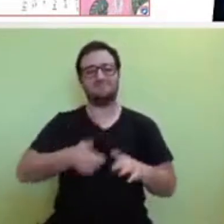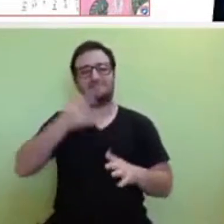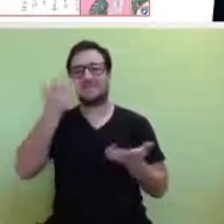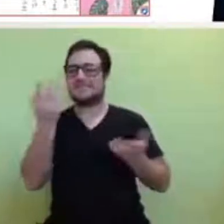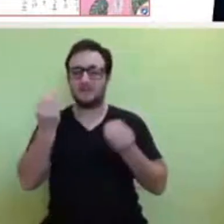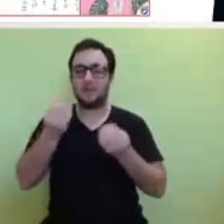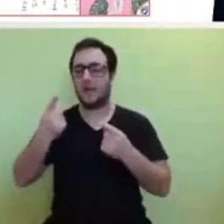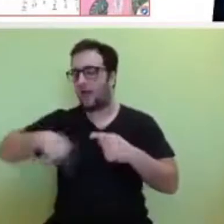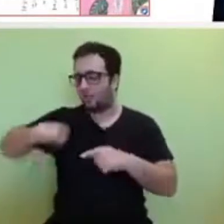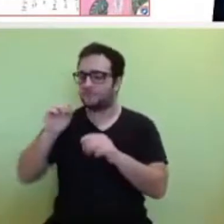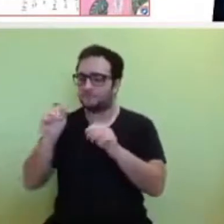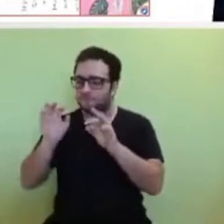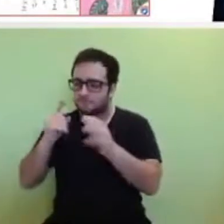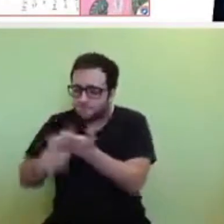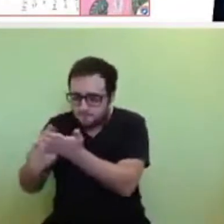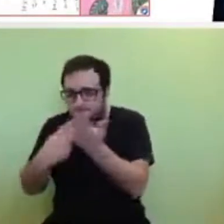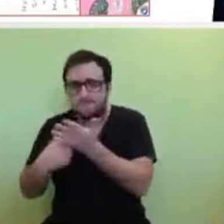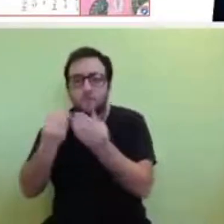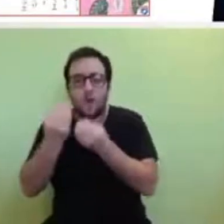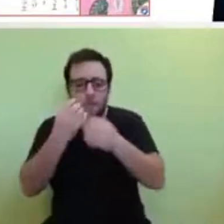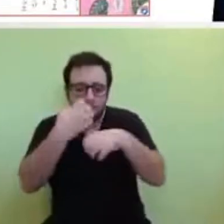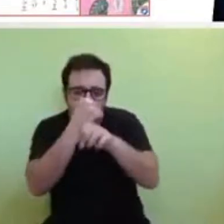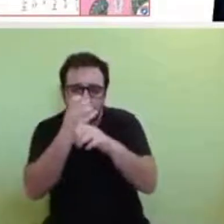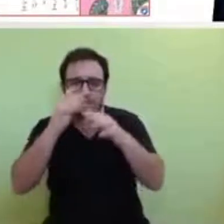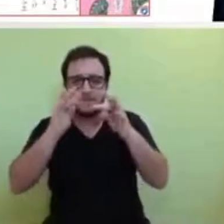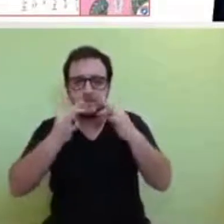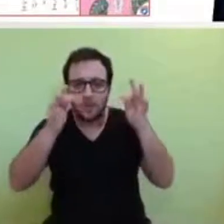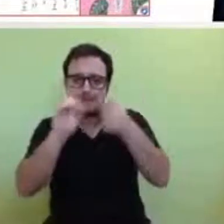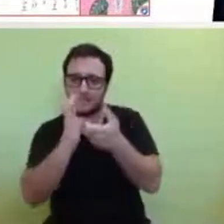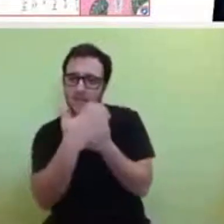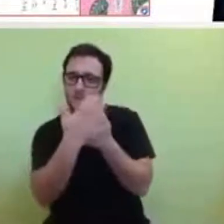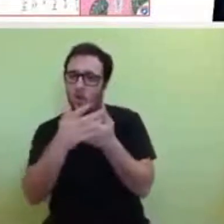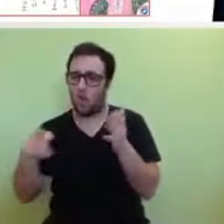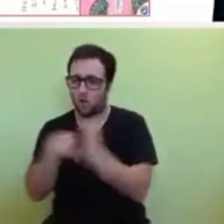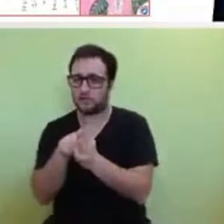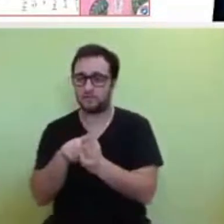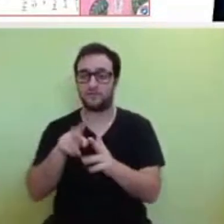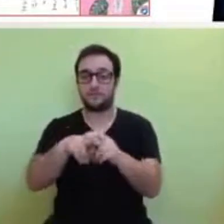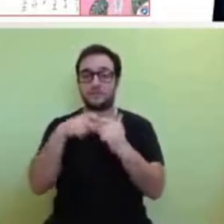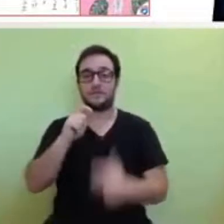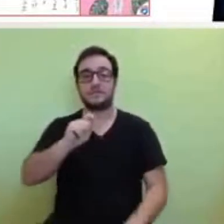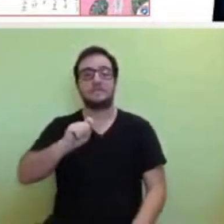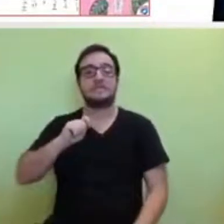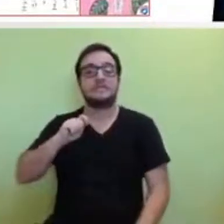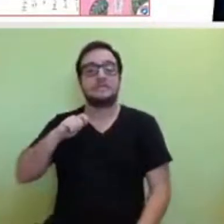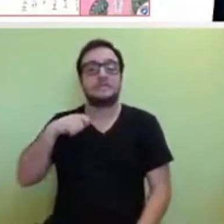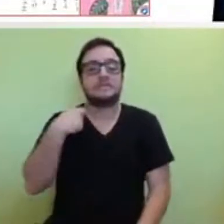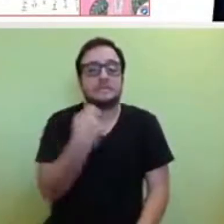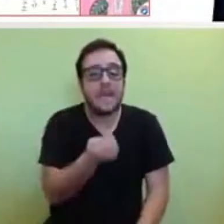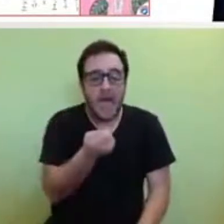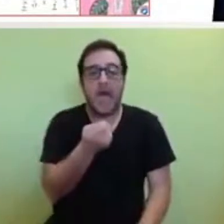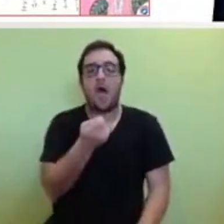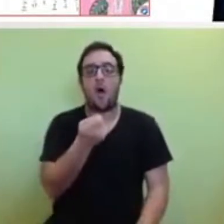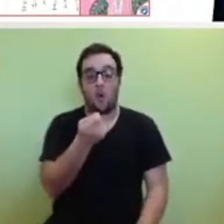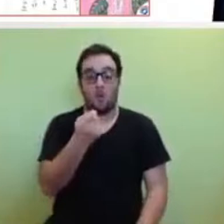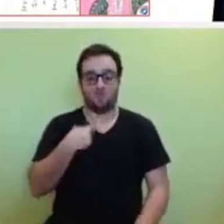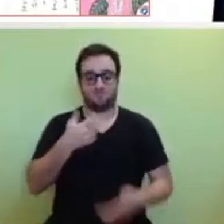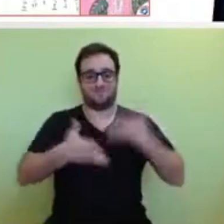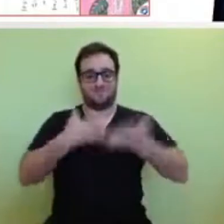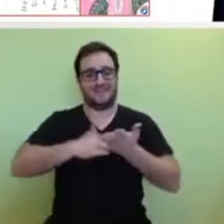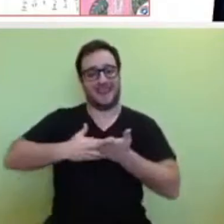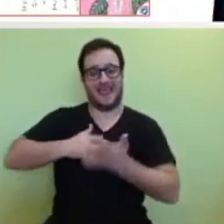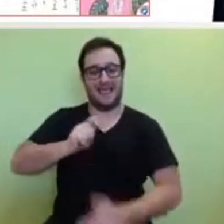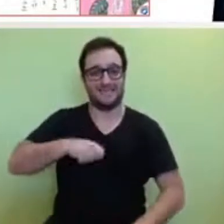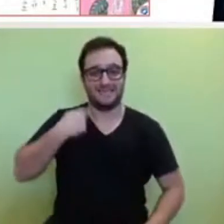seguinte, na mesma aula, eu fazer o sinal na interpretação e a surda não lembrar mais que sinal era aquele, porque era uma demanda muito grande